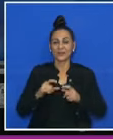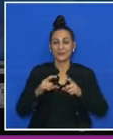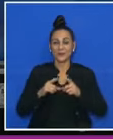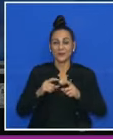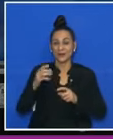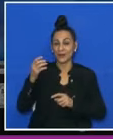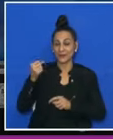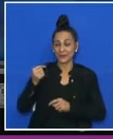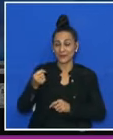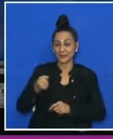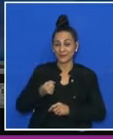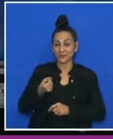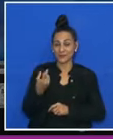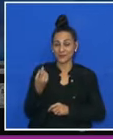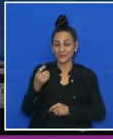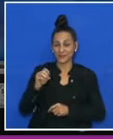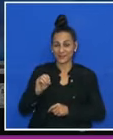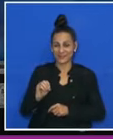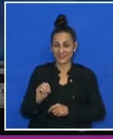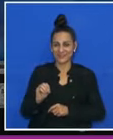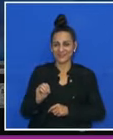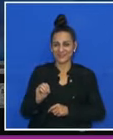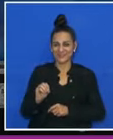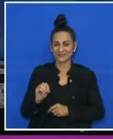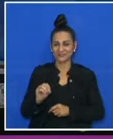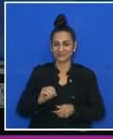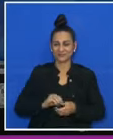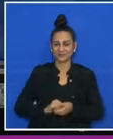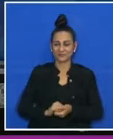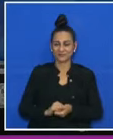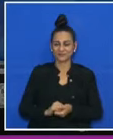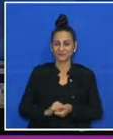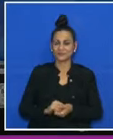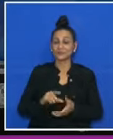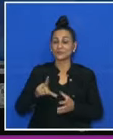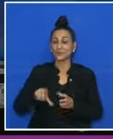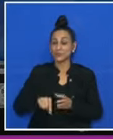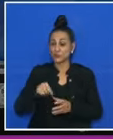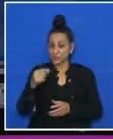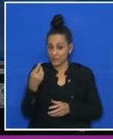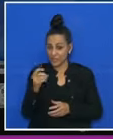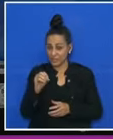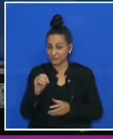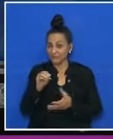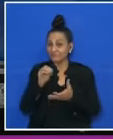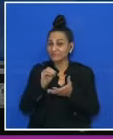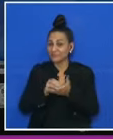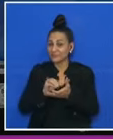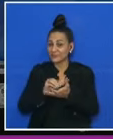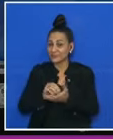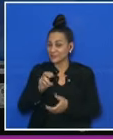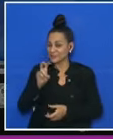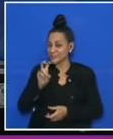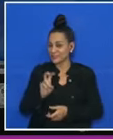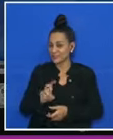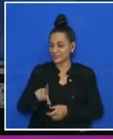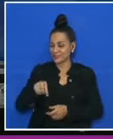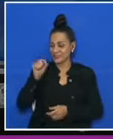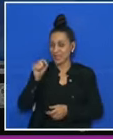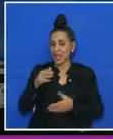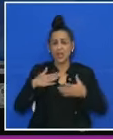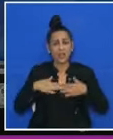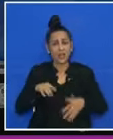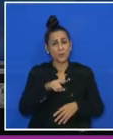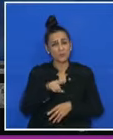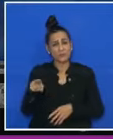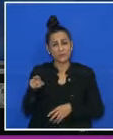Bola branca, número 10. Branca, 10. Foram sorteados 10 números, faltam 5. Calma, você